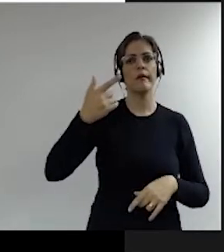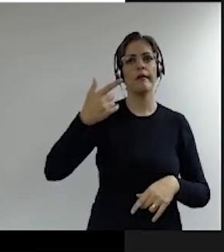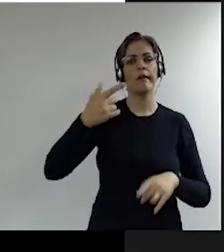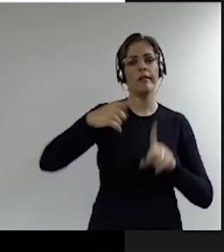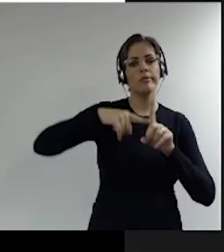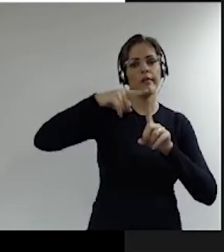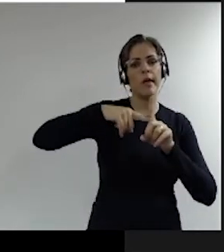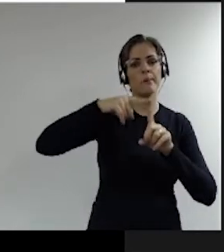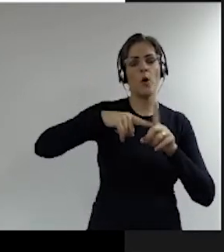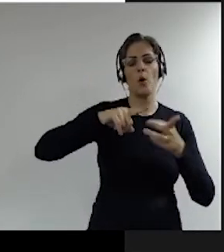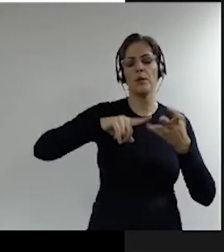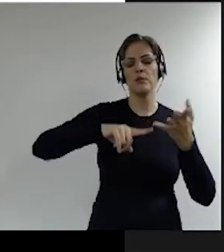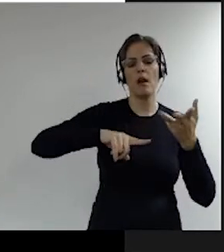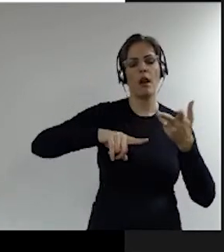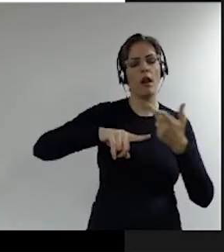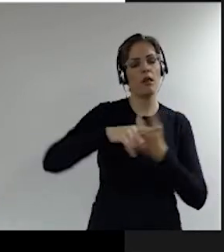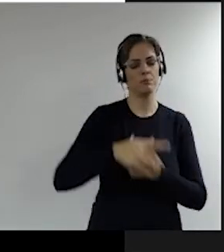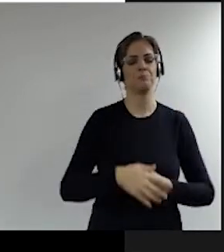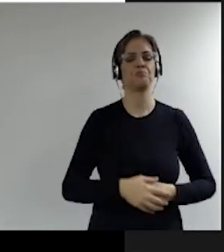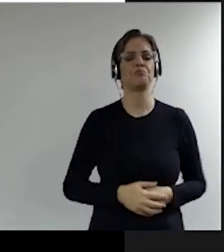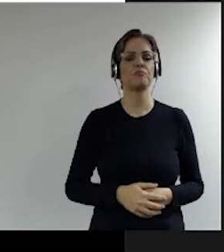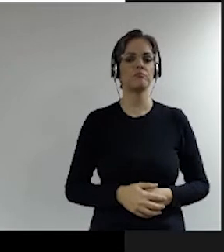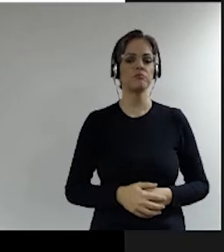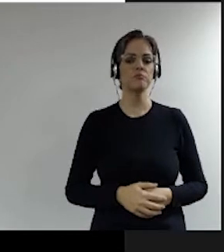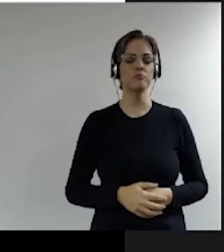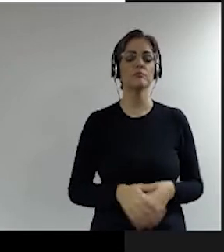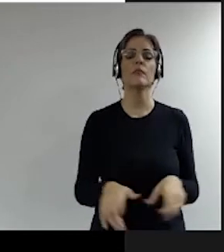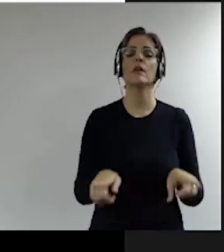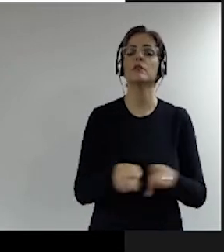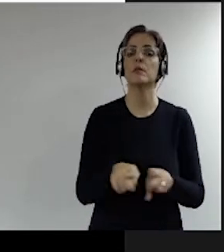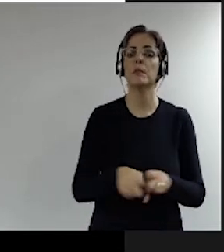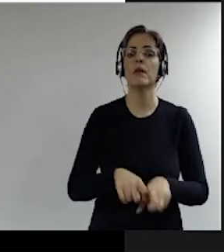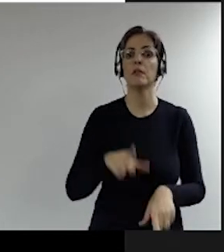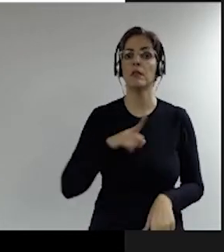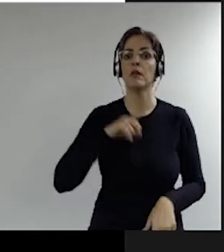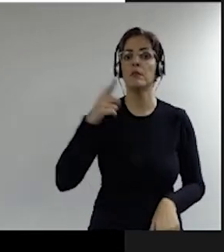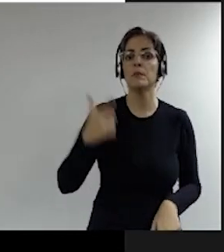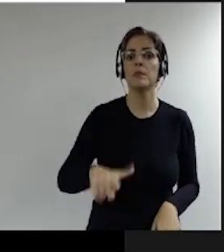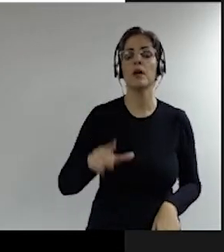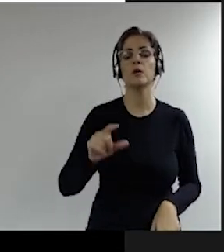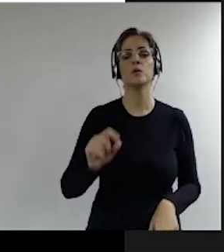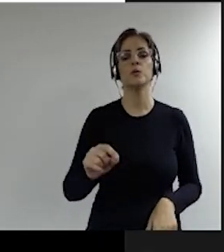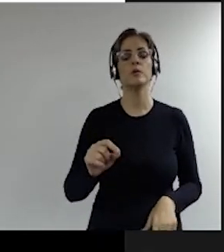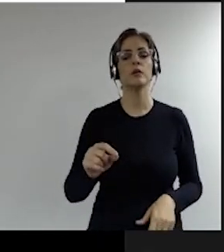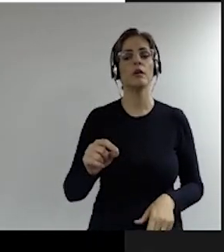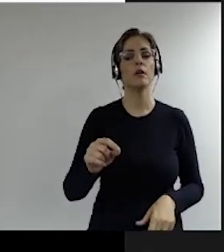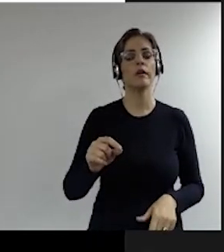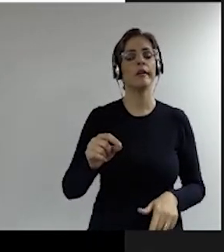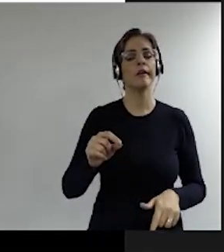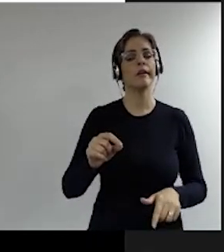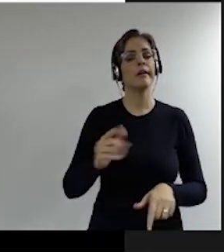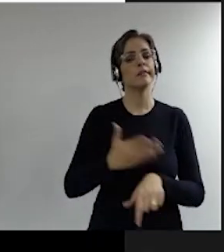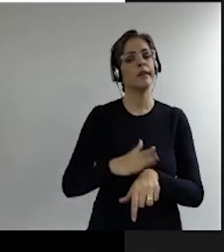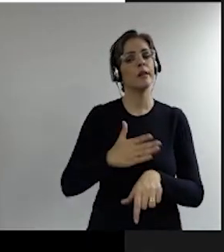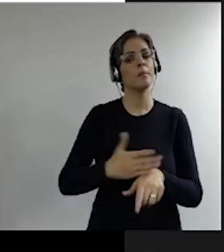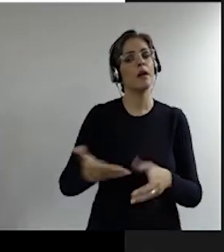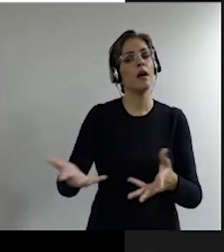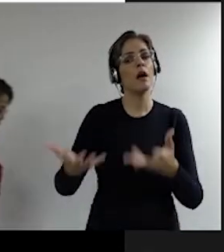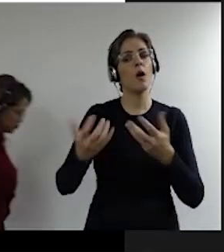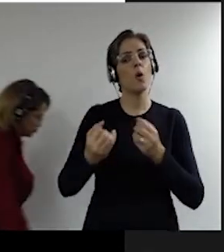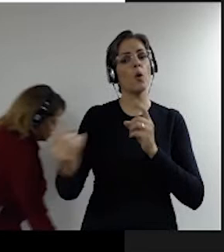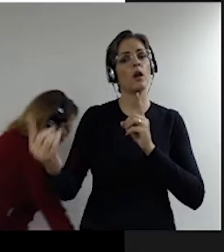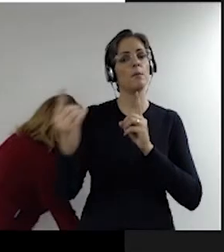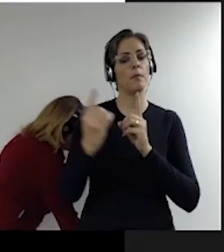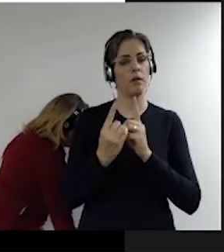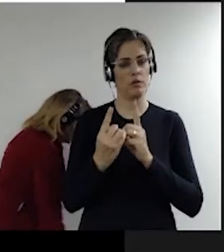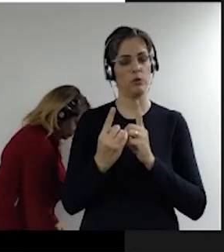necessário. A outra coisa que houve em vários deles é uma atividade de acolhimento, que também tem a ver com o que João Batista falou